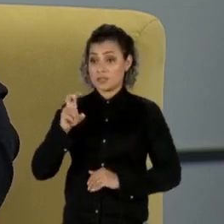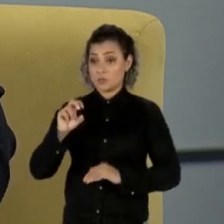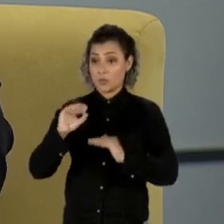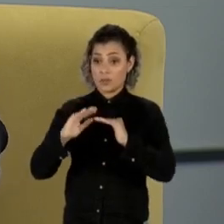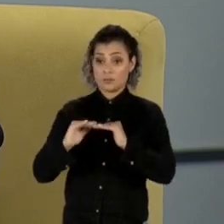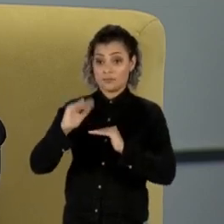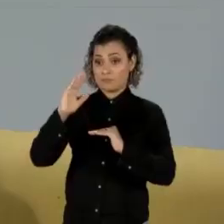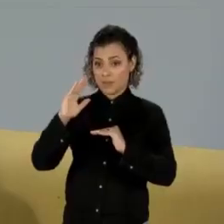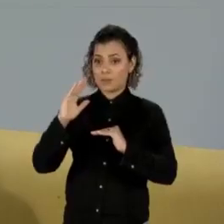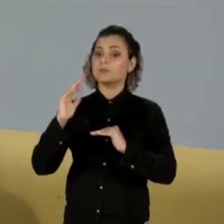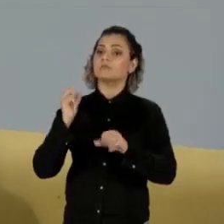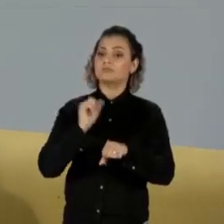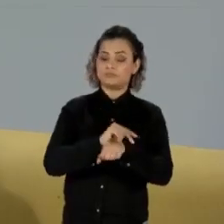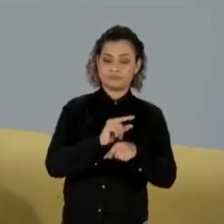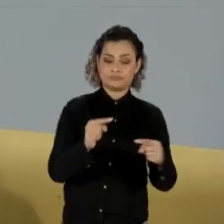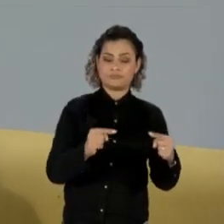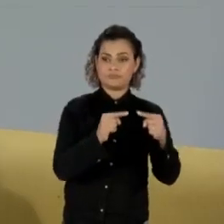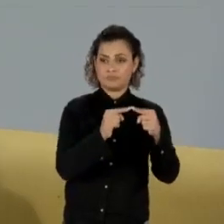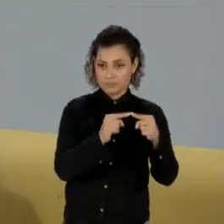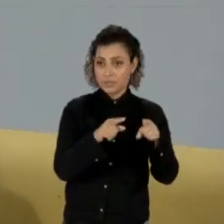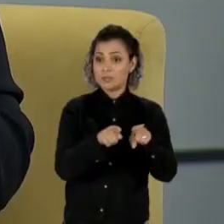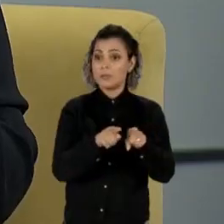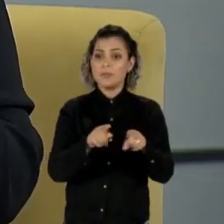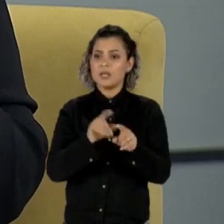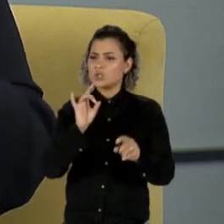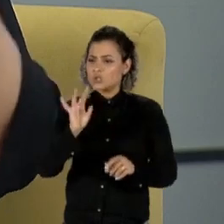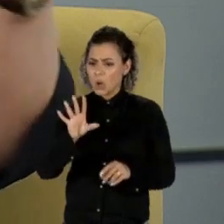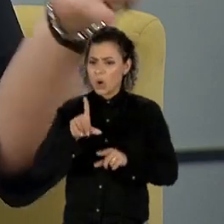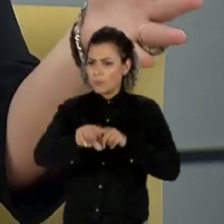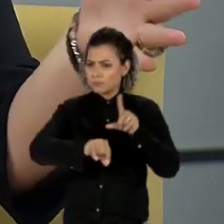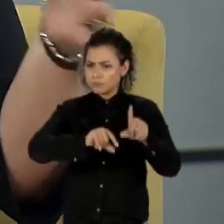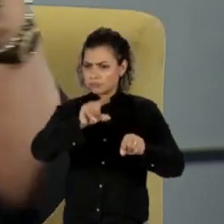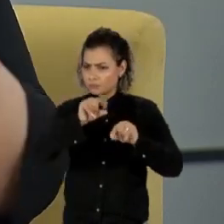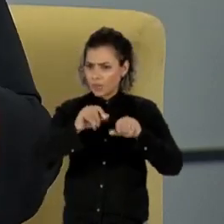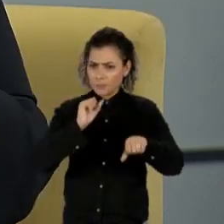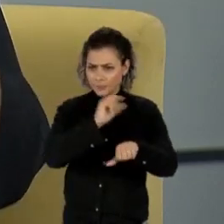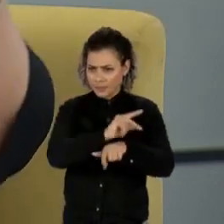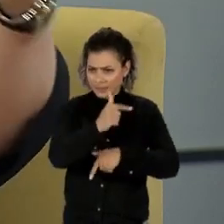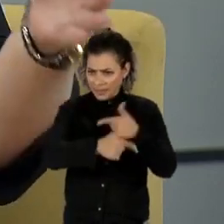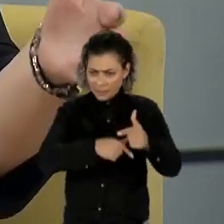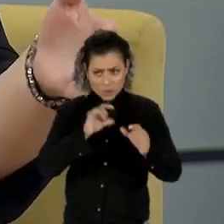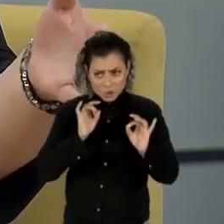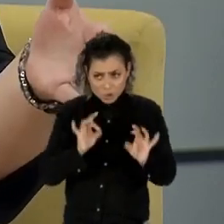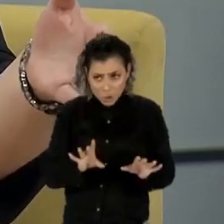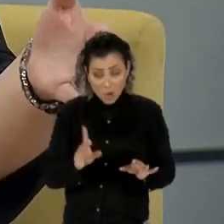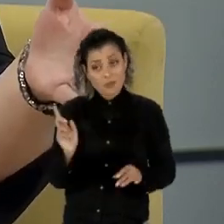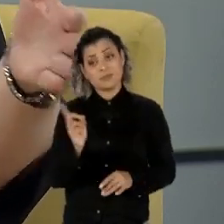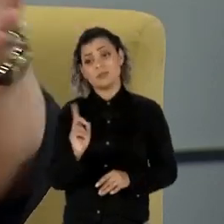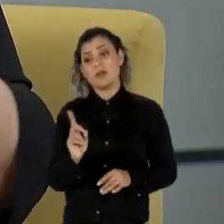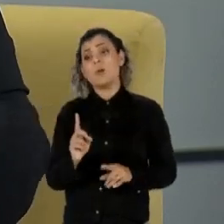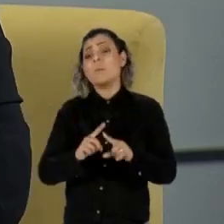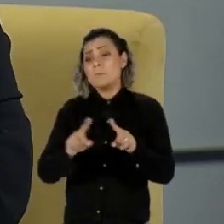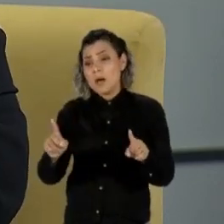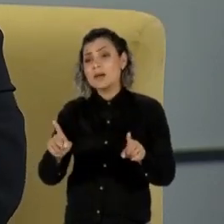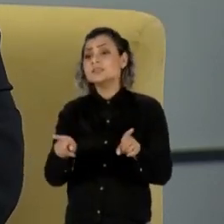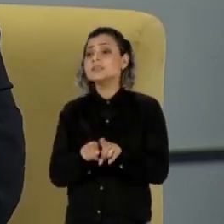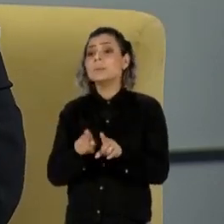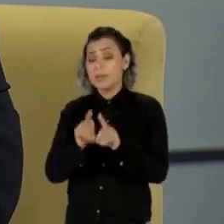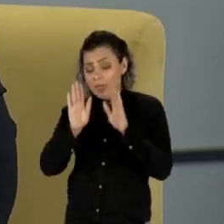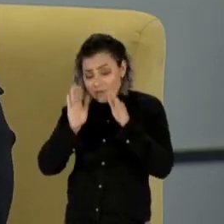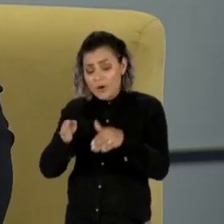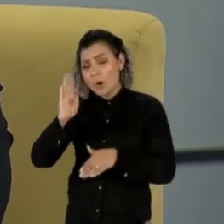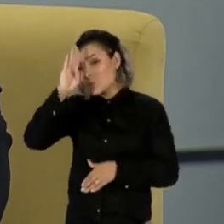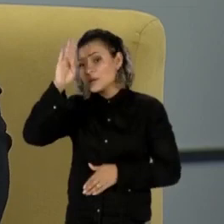não só a proximidade do ponto de vista de seleção em um vínculo celetista mas sim